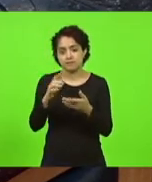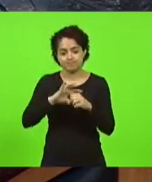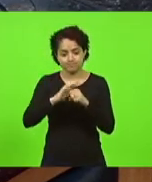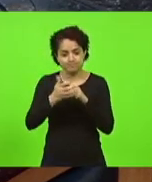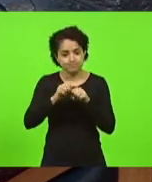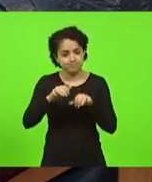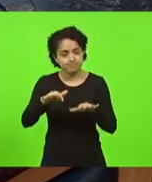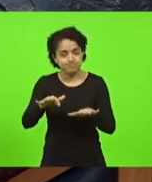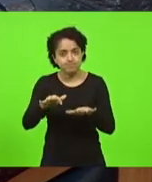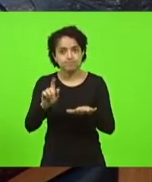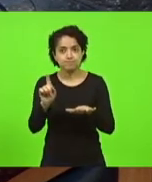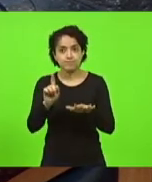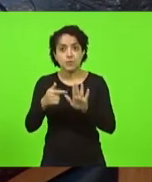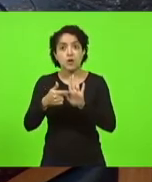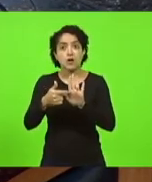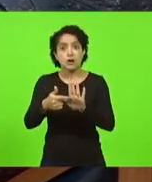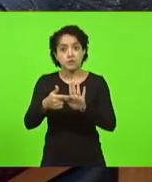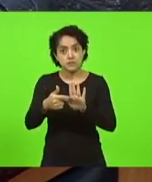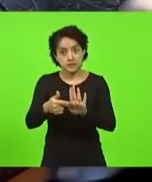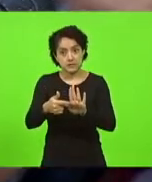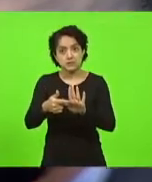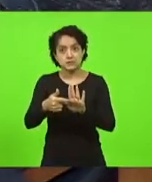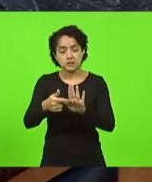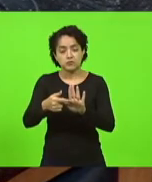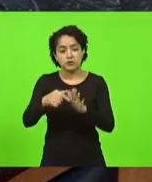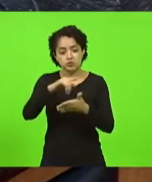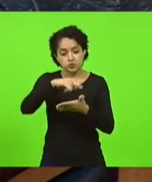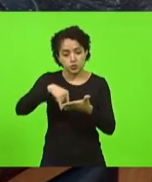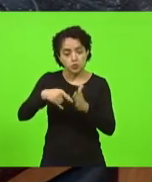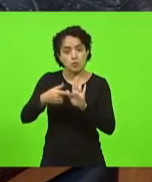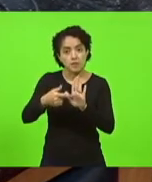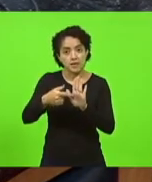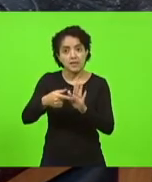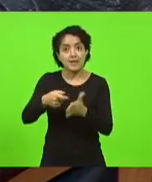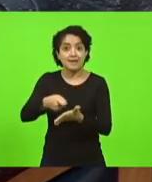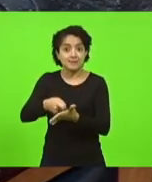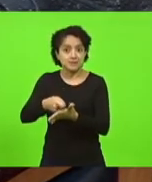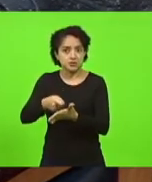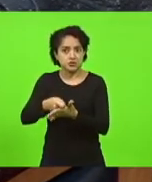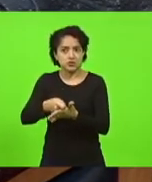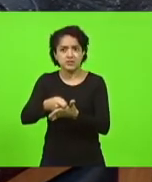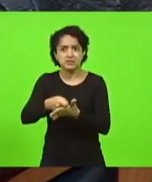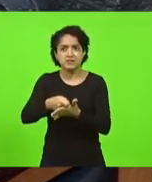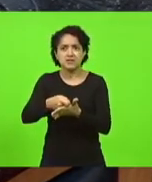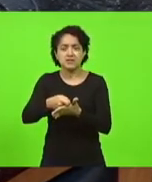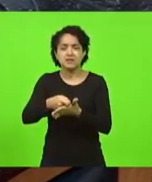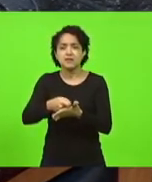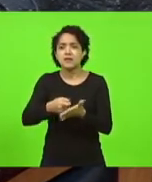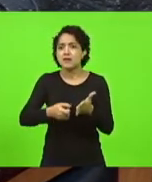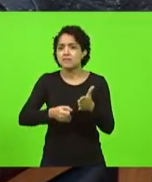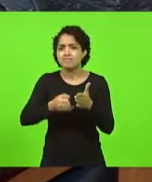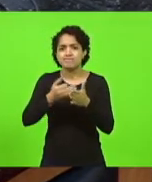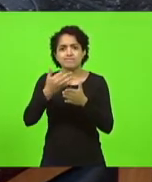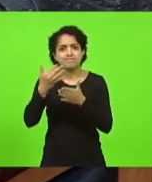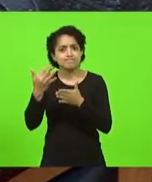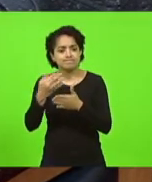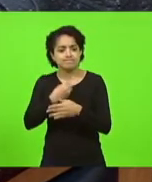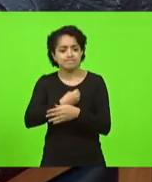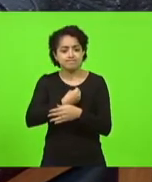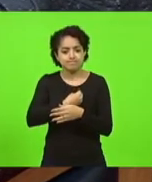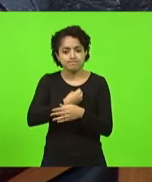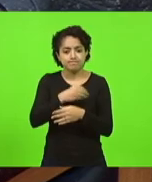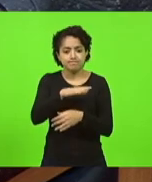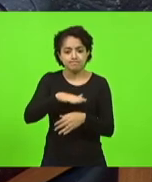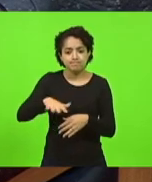A apresentação de um certificado de vacinação é exigida em várias séries de atos da vida civil,